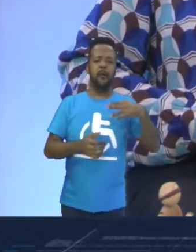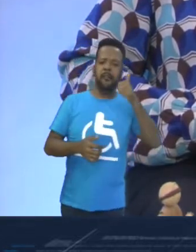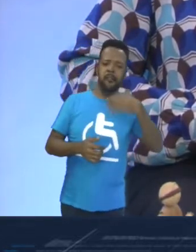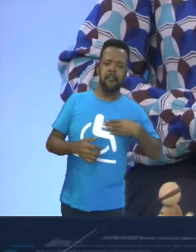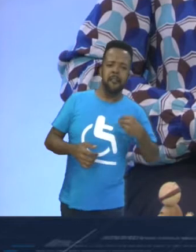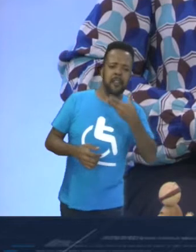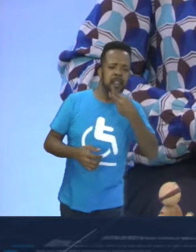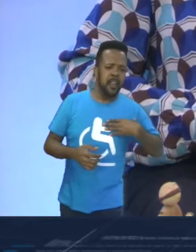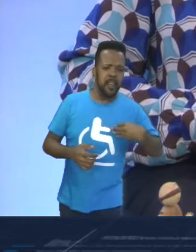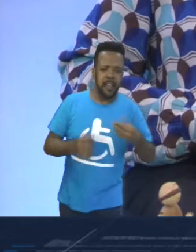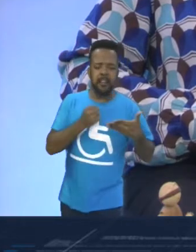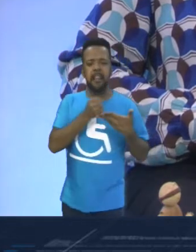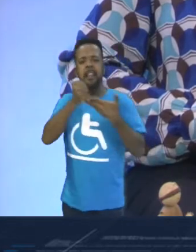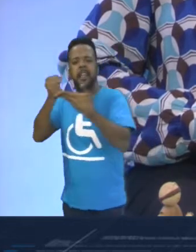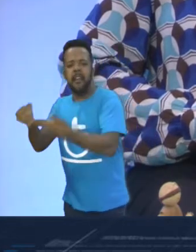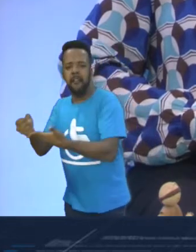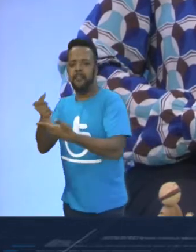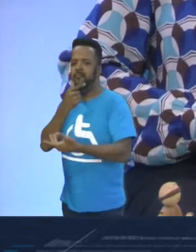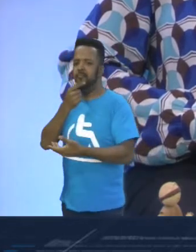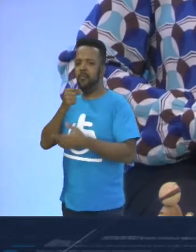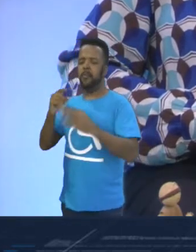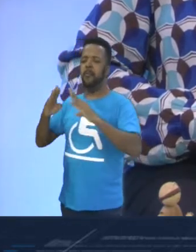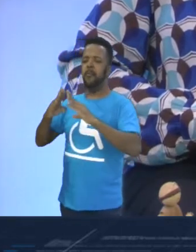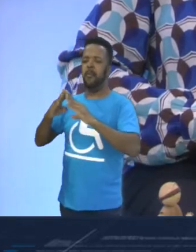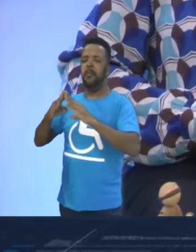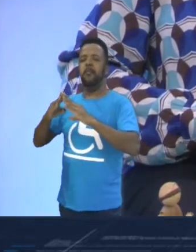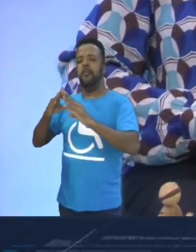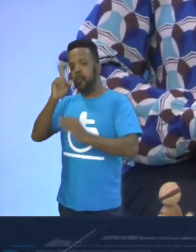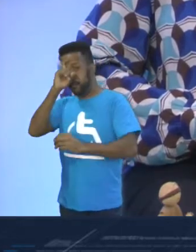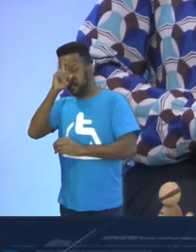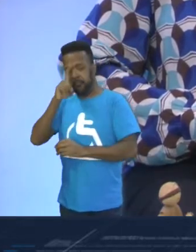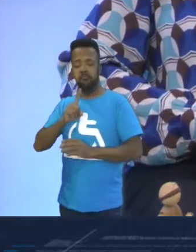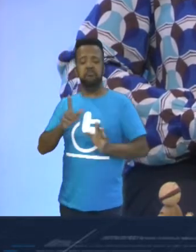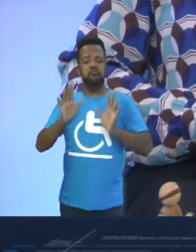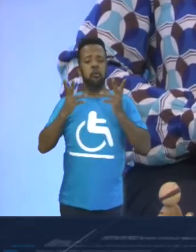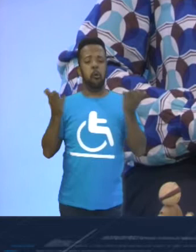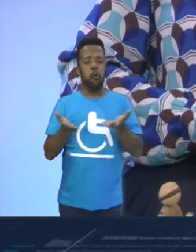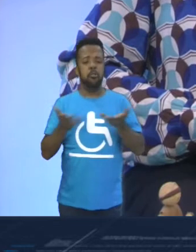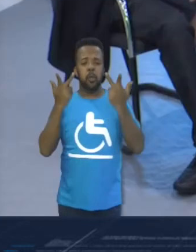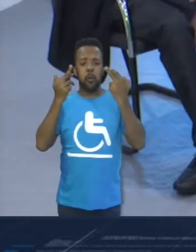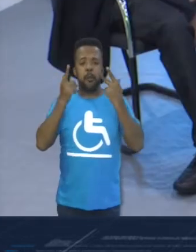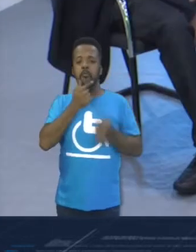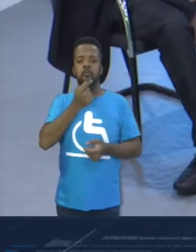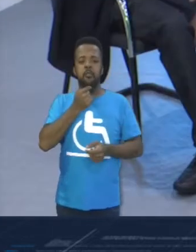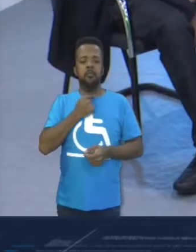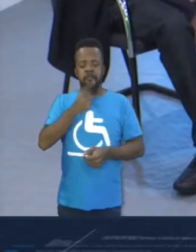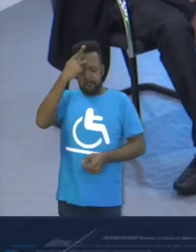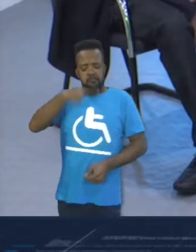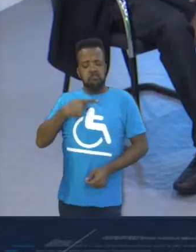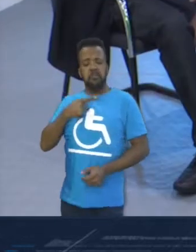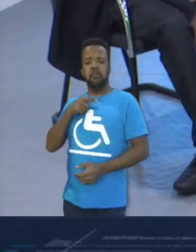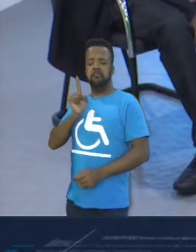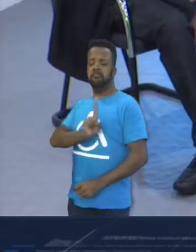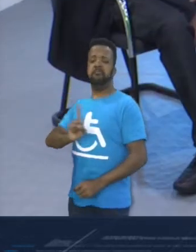dos filhos, filhas, etc. Tá. Hoje em dia a gente já vê alguns homens indo por sozinho, livre e espontânea vontade. Que coisa boa. E às vezes até